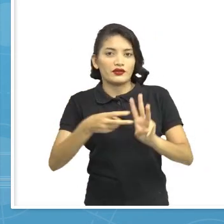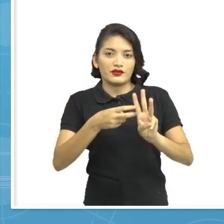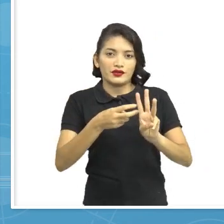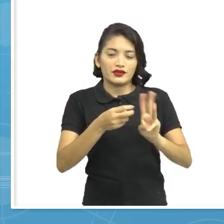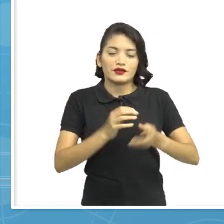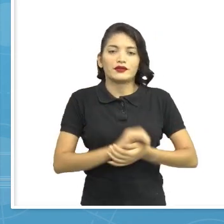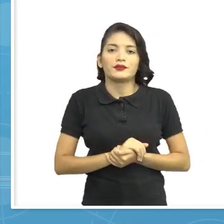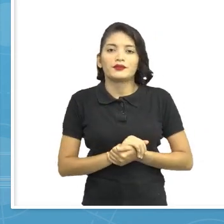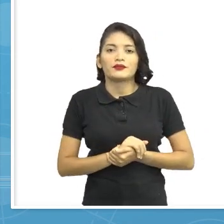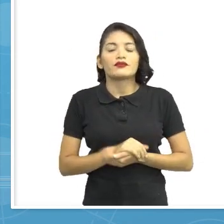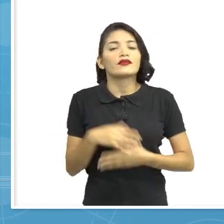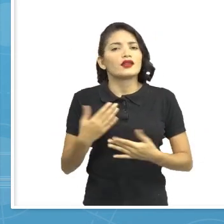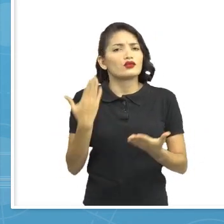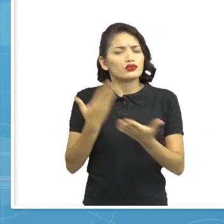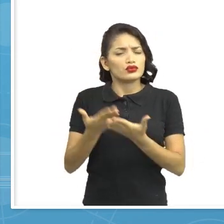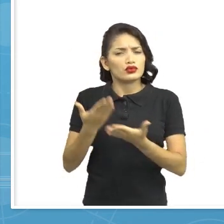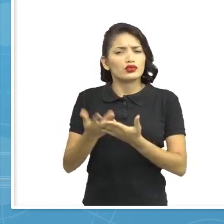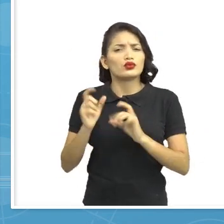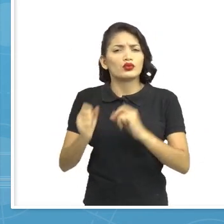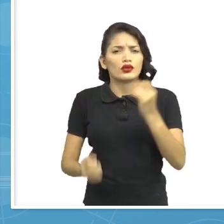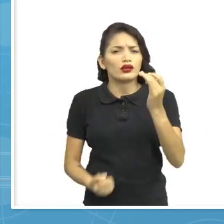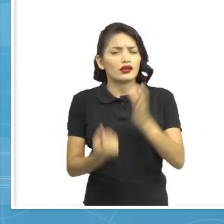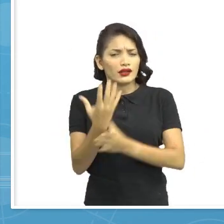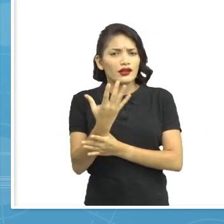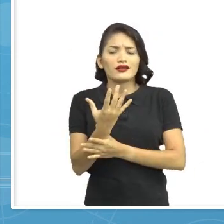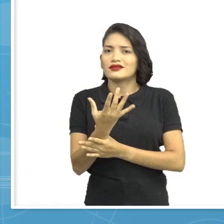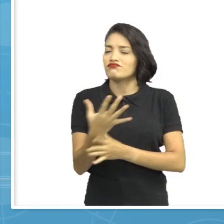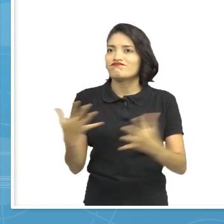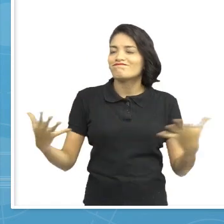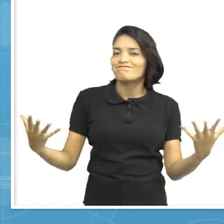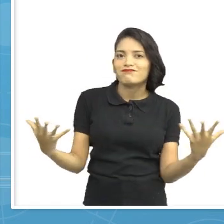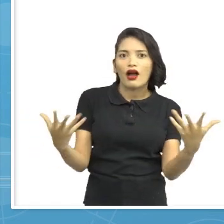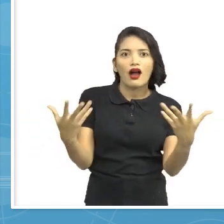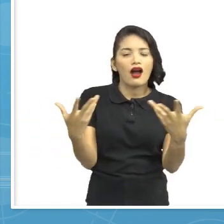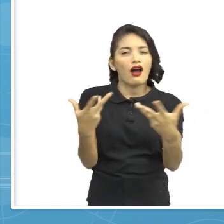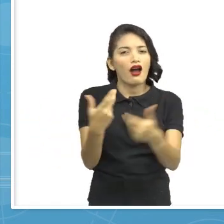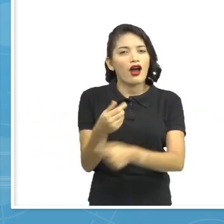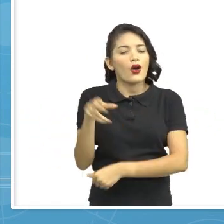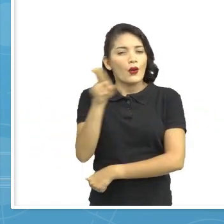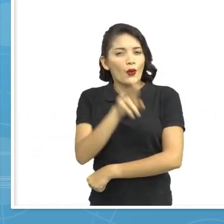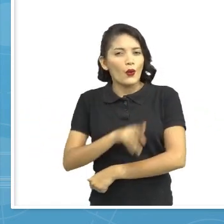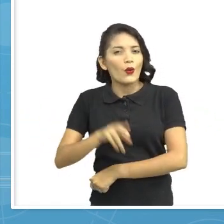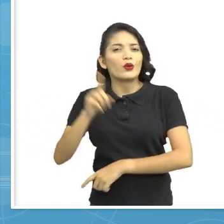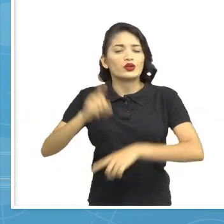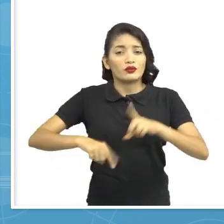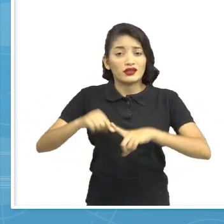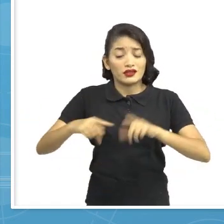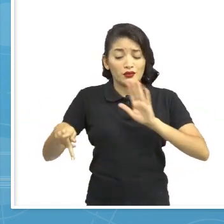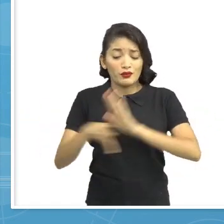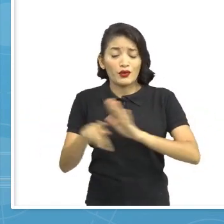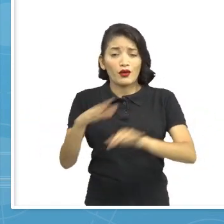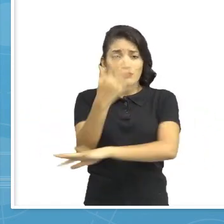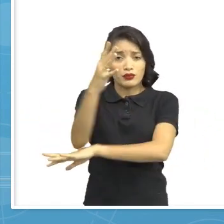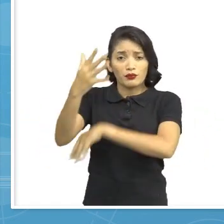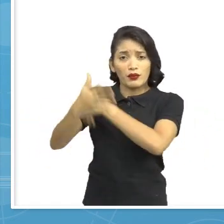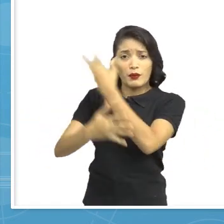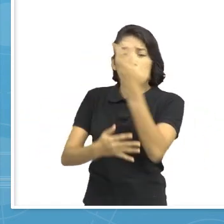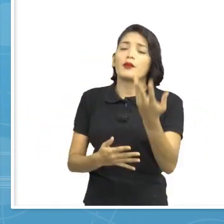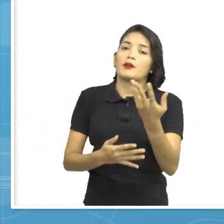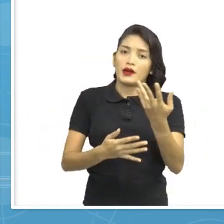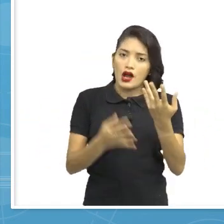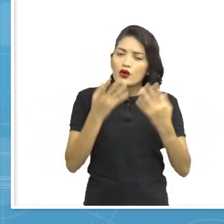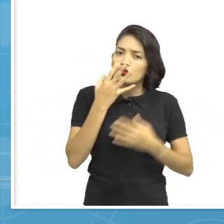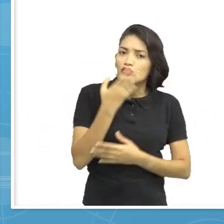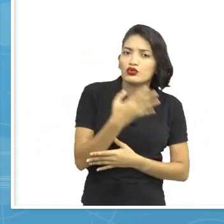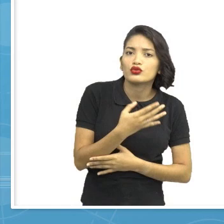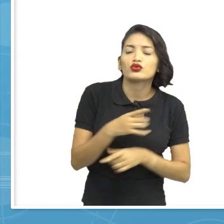vimos durante a nossa aula que a produção cultural indígena é muito rica, né? Eles utilizam os elementos da natureza, os pigmentos naturais,